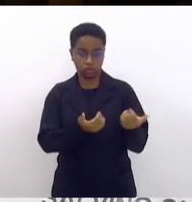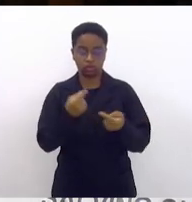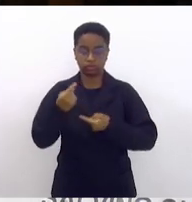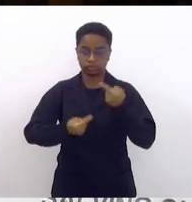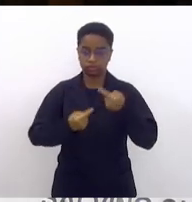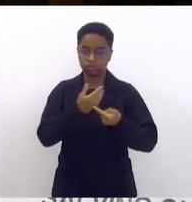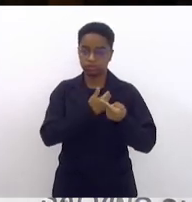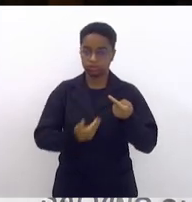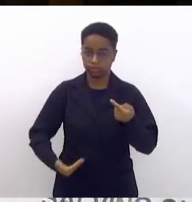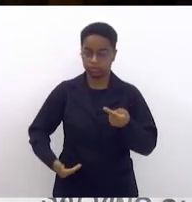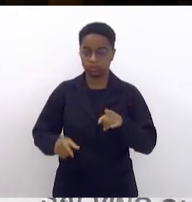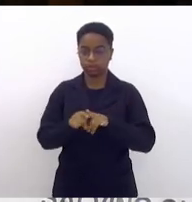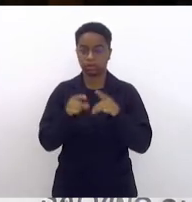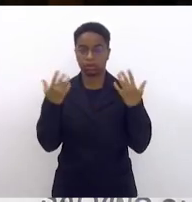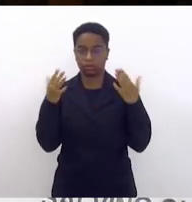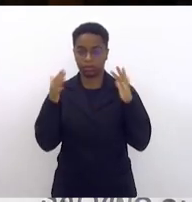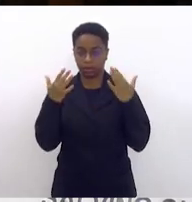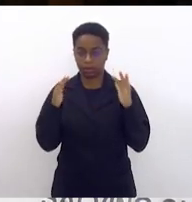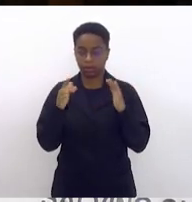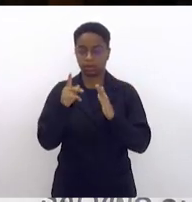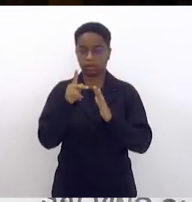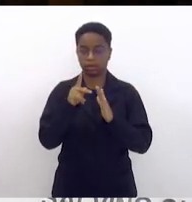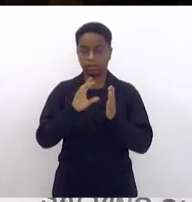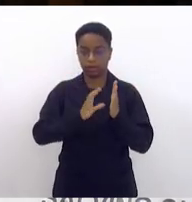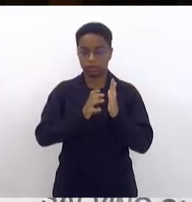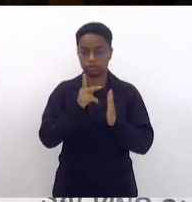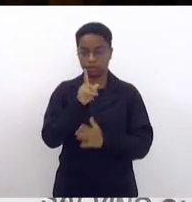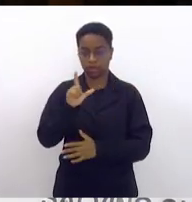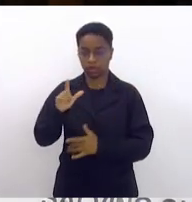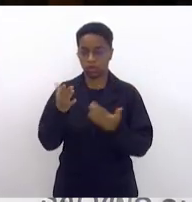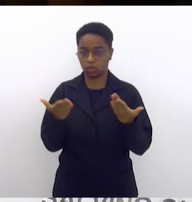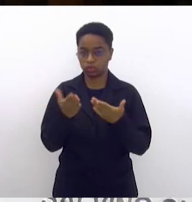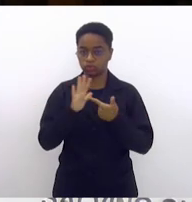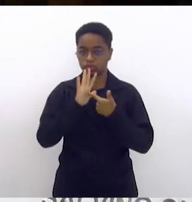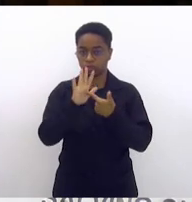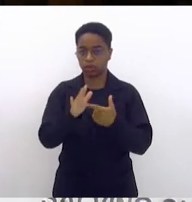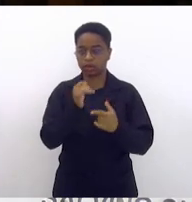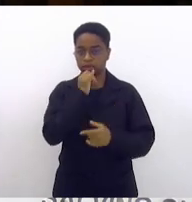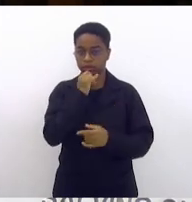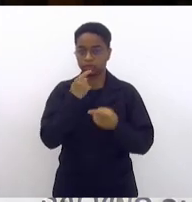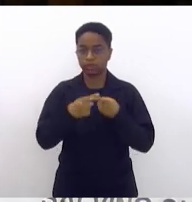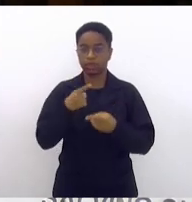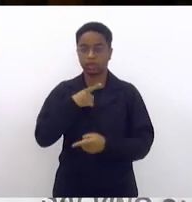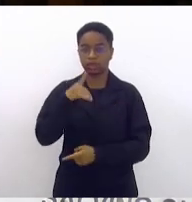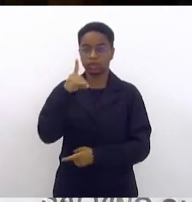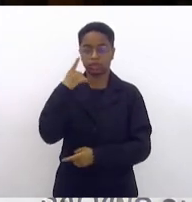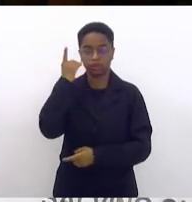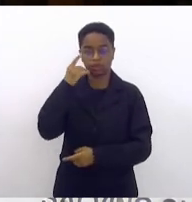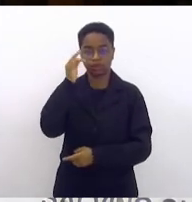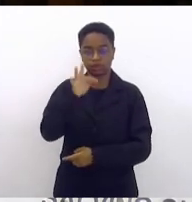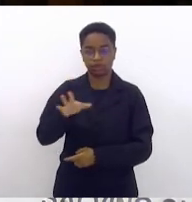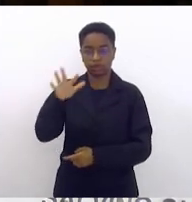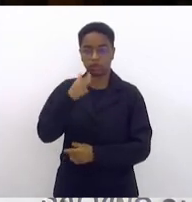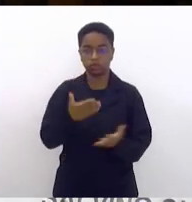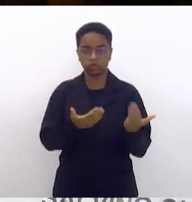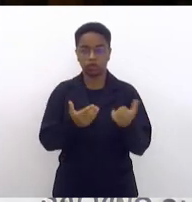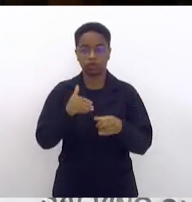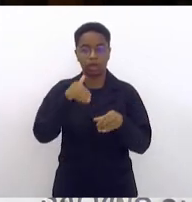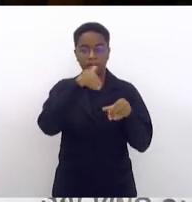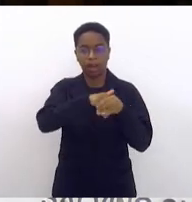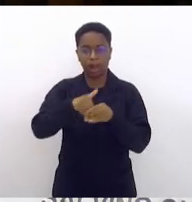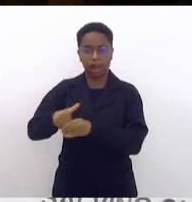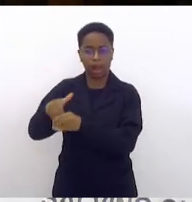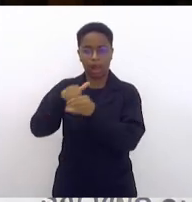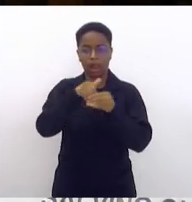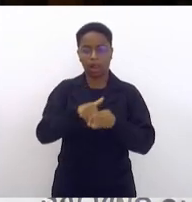aliás quero parabenizar o o o p hoje é um exemplo disso nós temos o o deputado federal jovem mais votado da história que é o